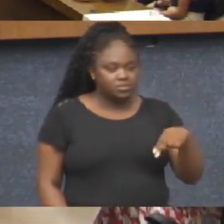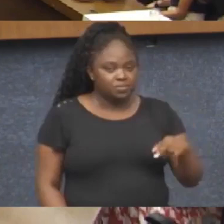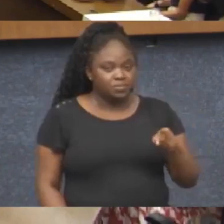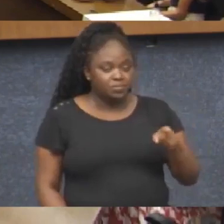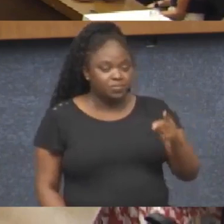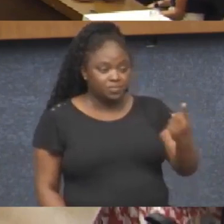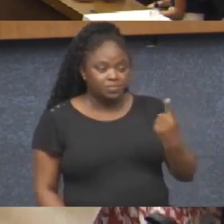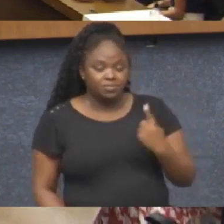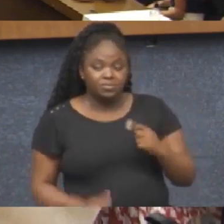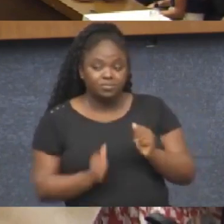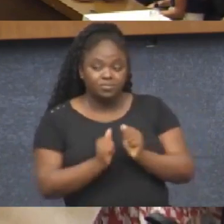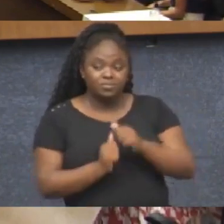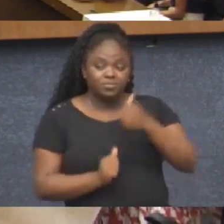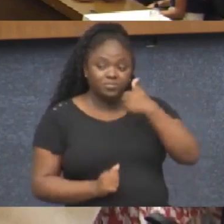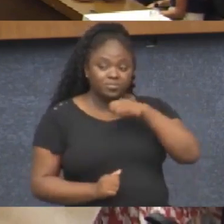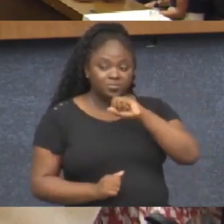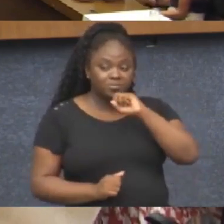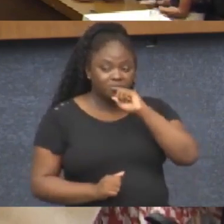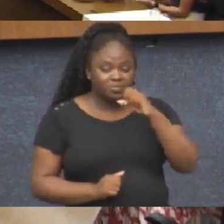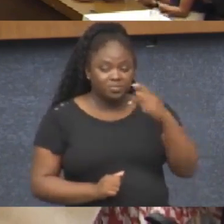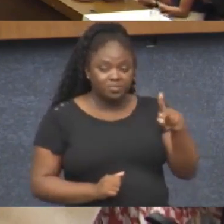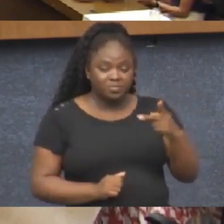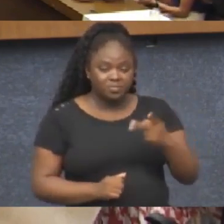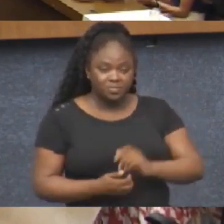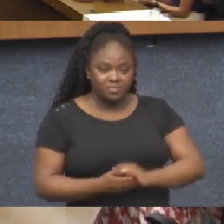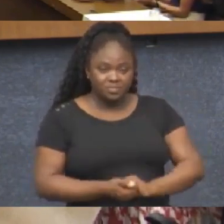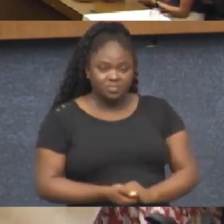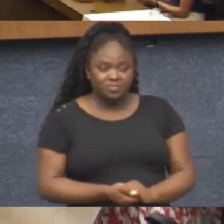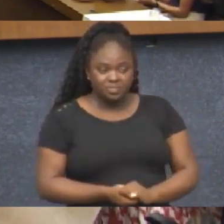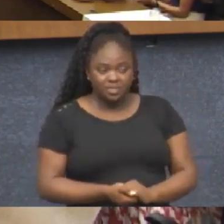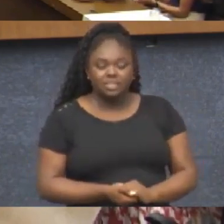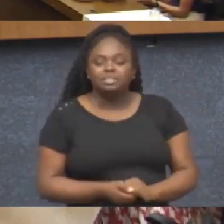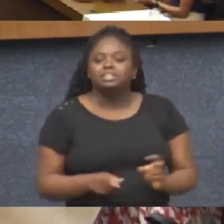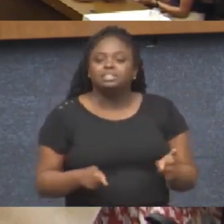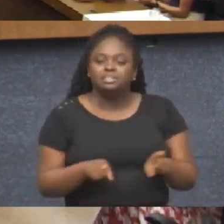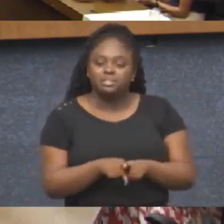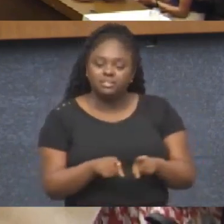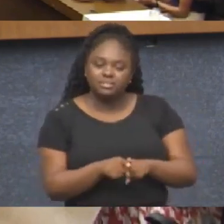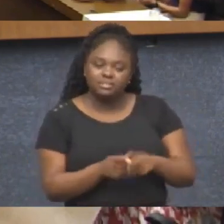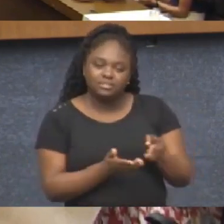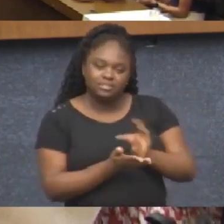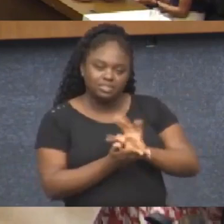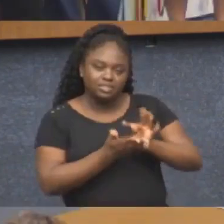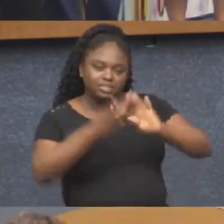ele veio com a mãe dele, gente, que é também